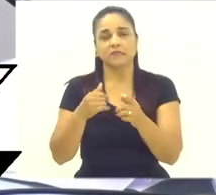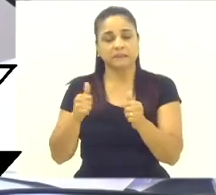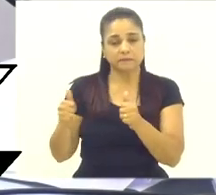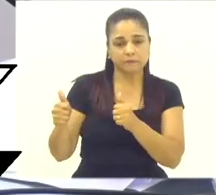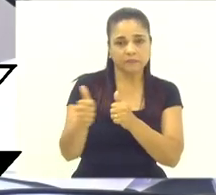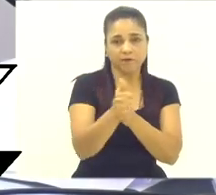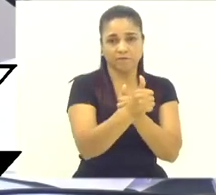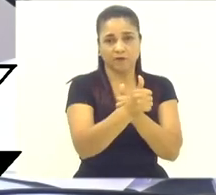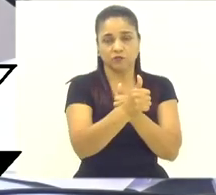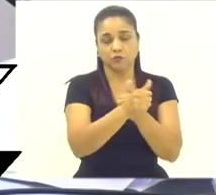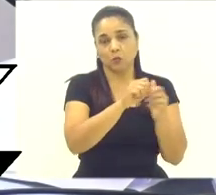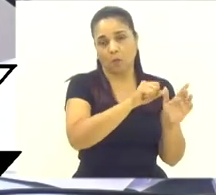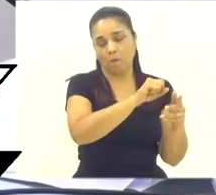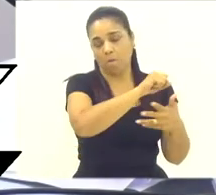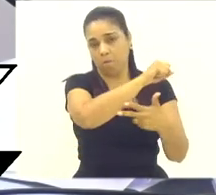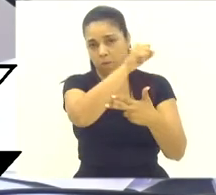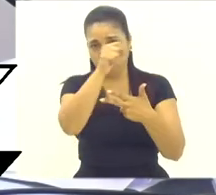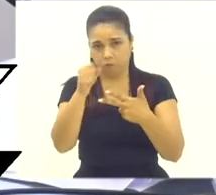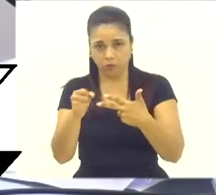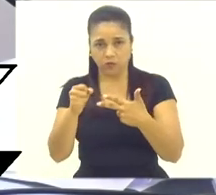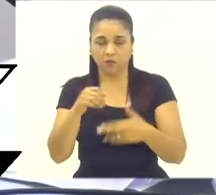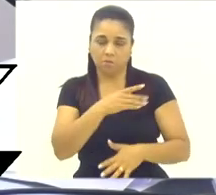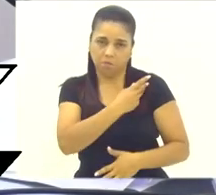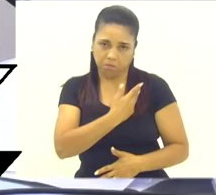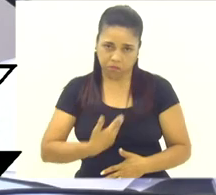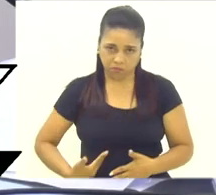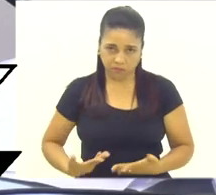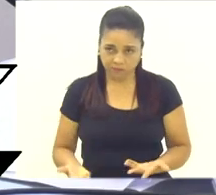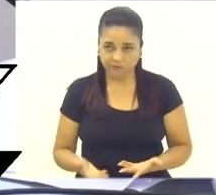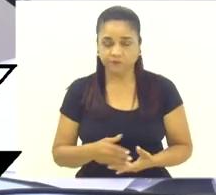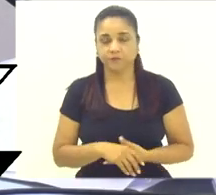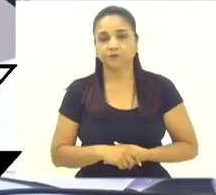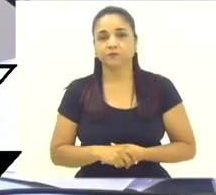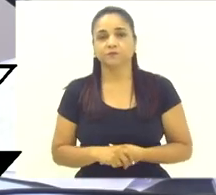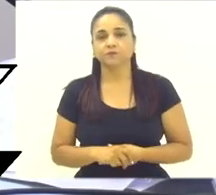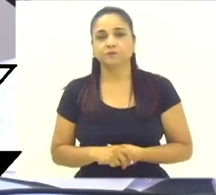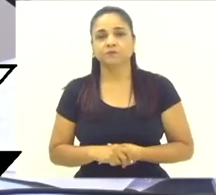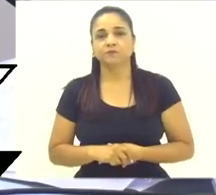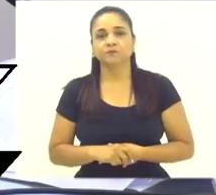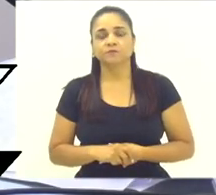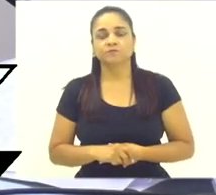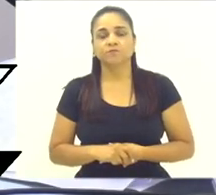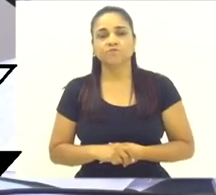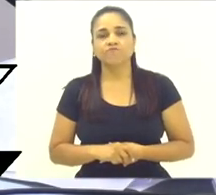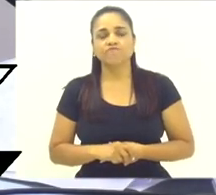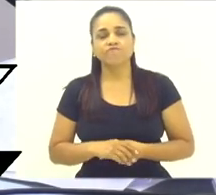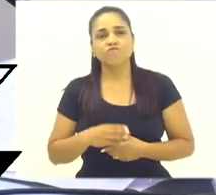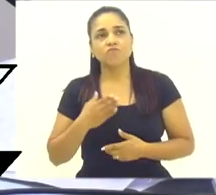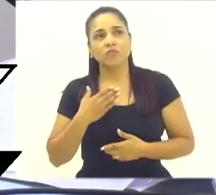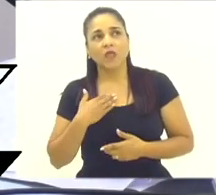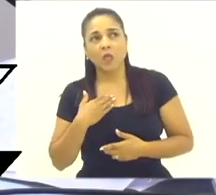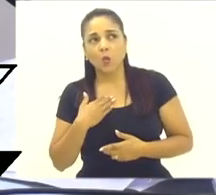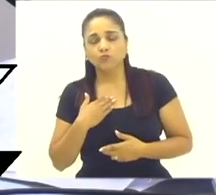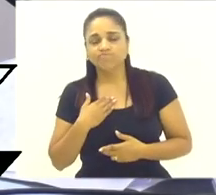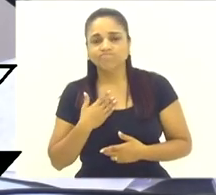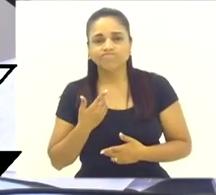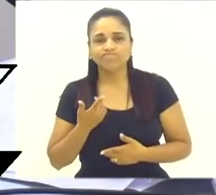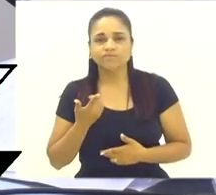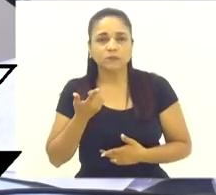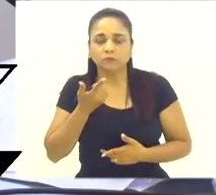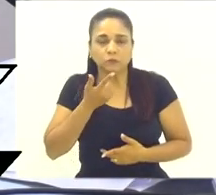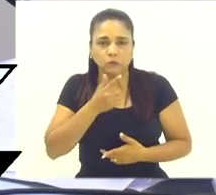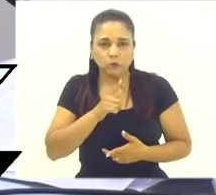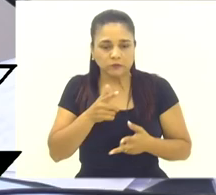frente do poder público mas eu não vi ainda aprofundar